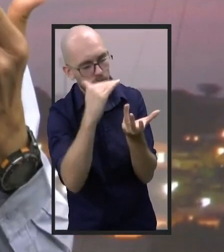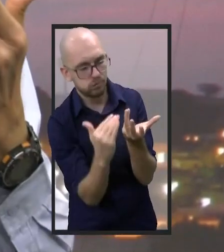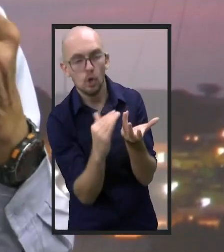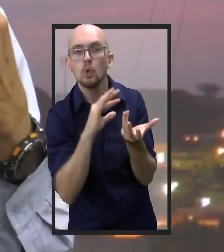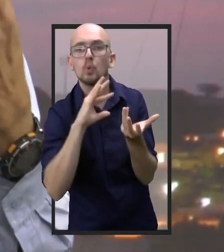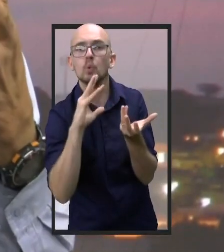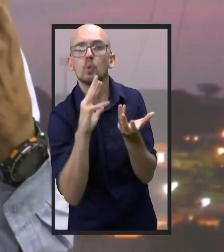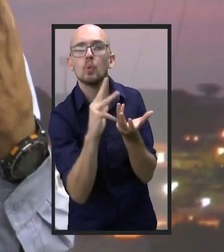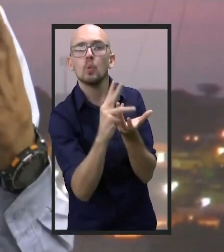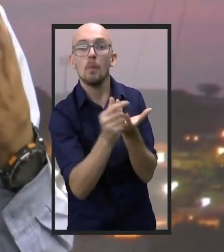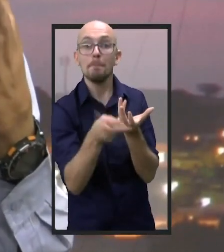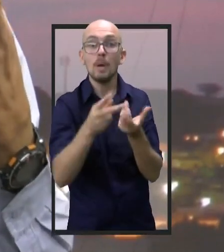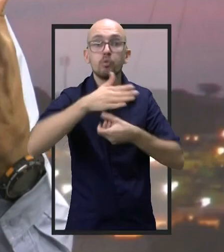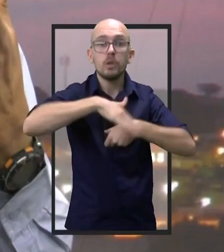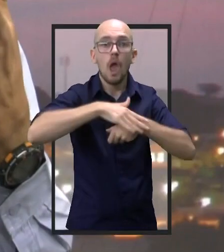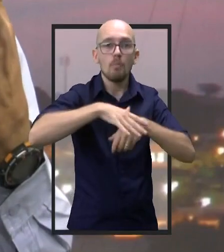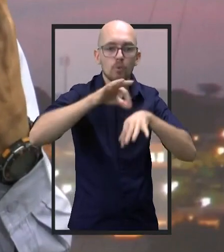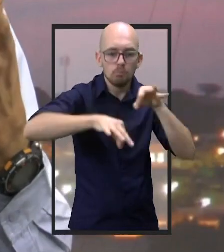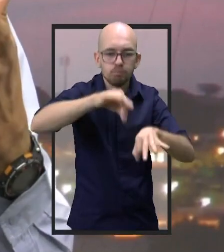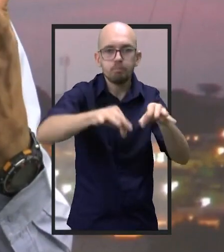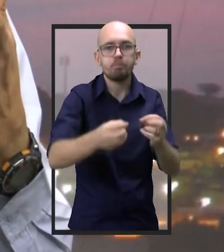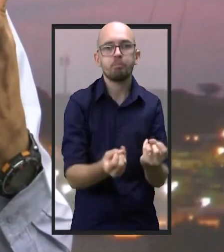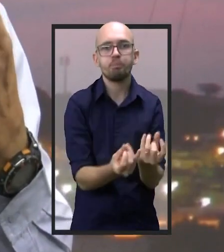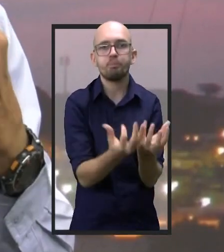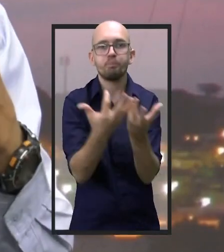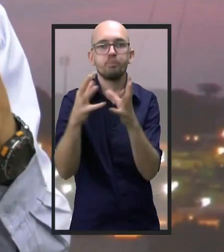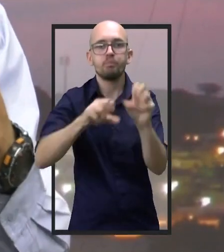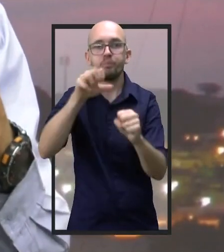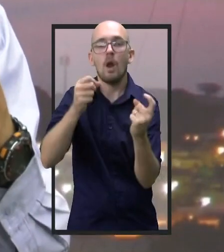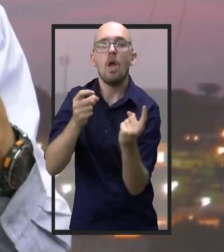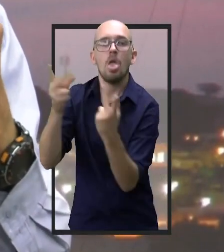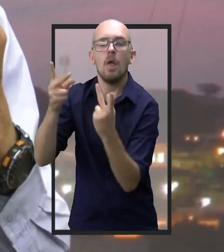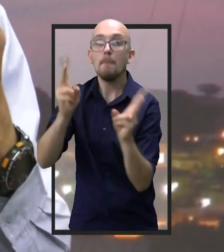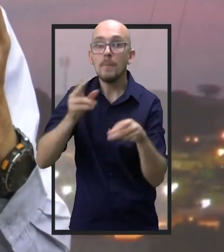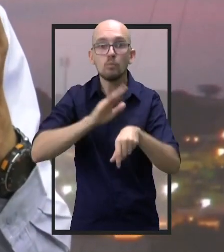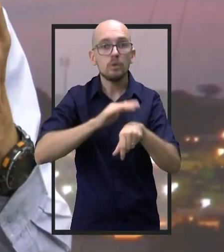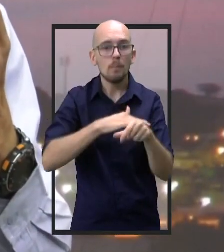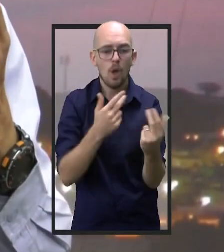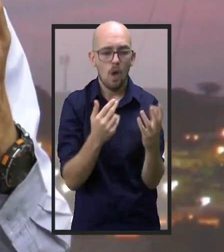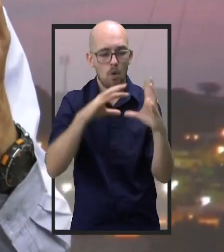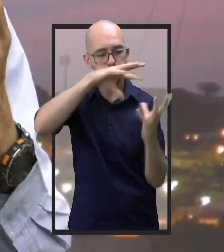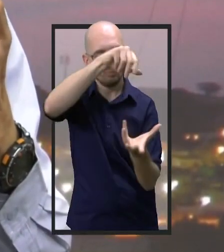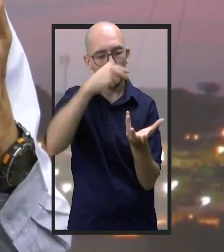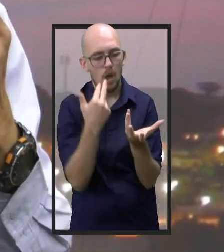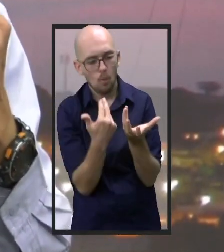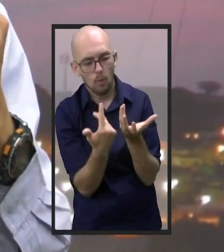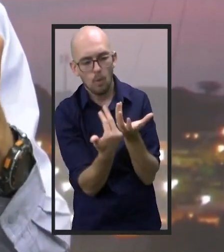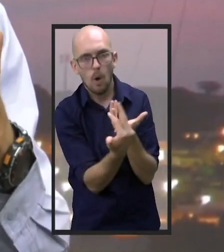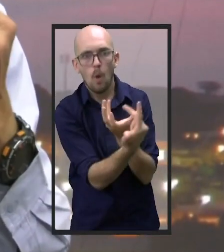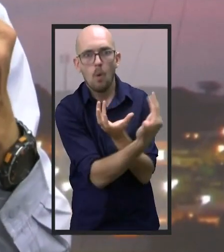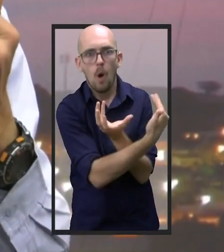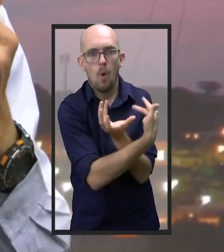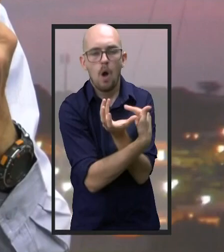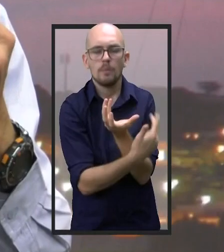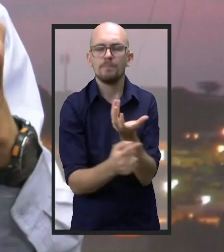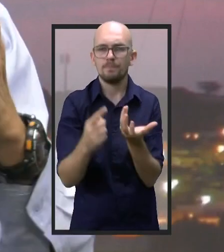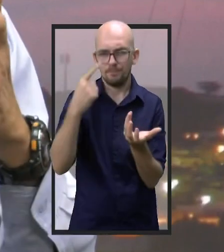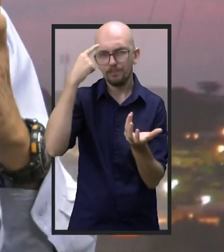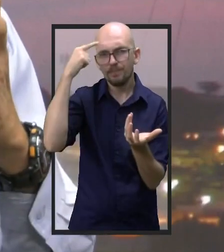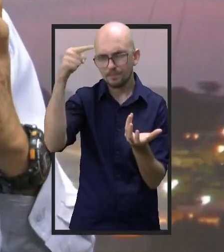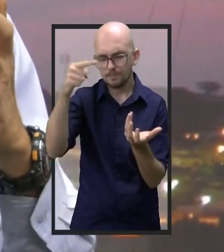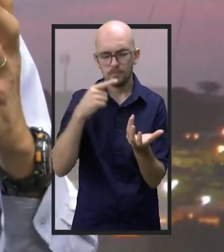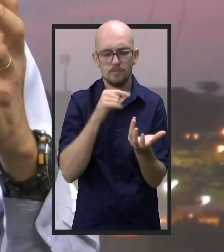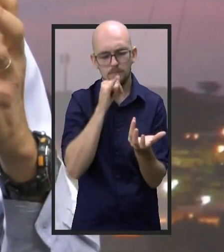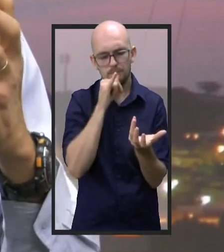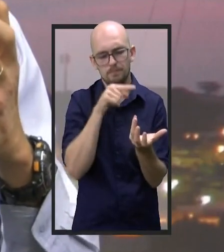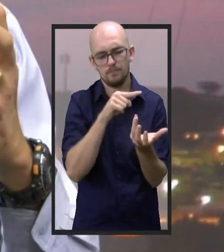ao mesmo tempo, são países produtores de agropecuária. Todos nós plantamos ao mesmo tempo. Se plantamos ao mesmo tempo, pensou